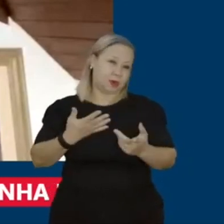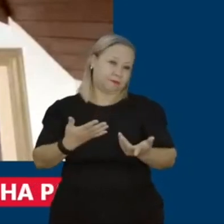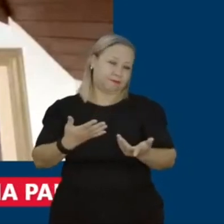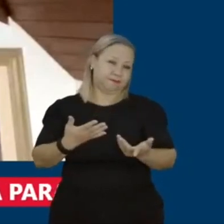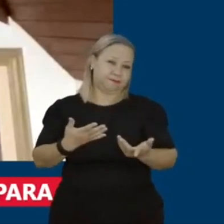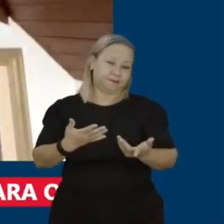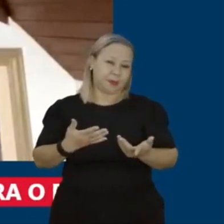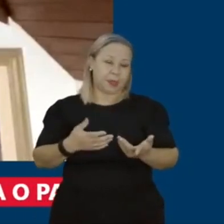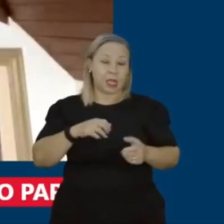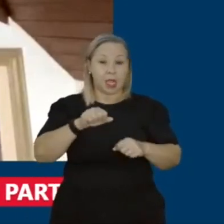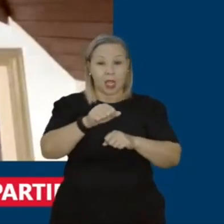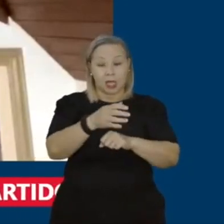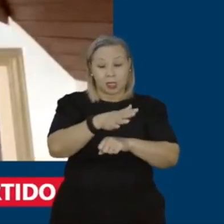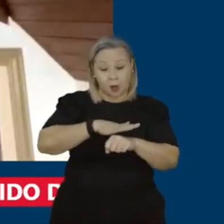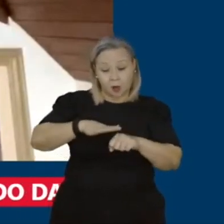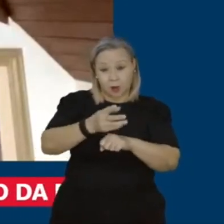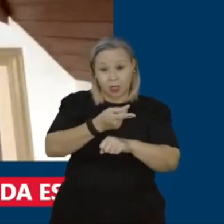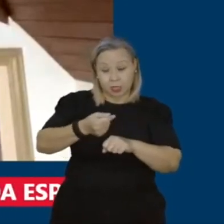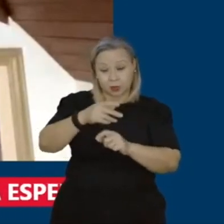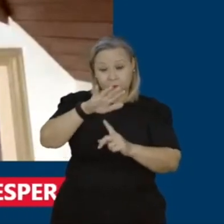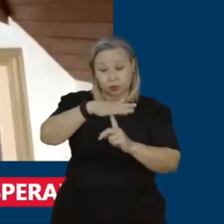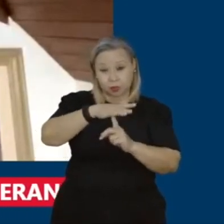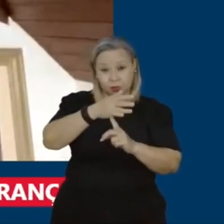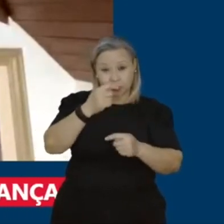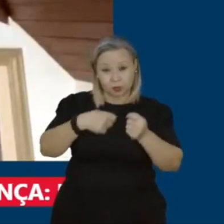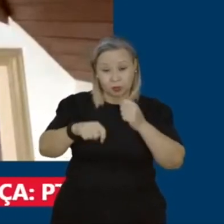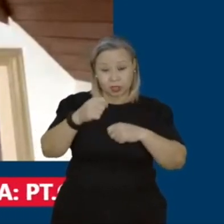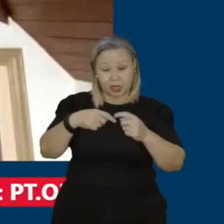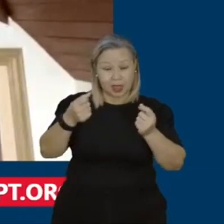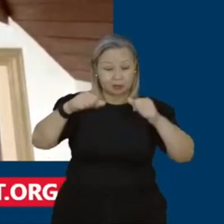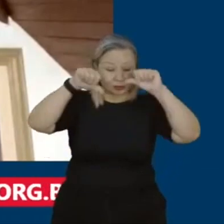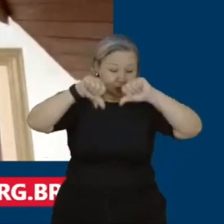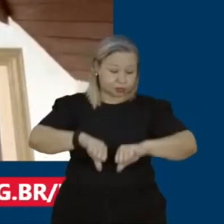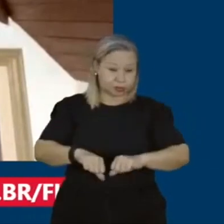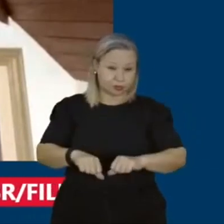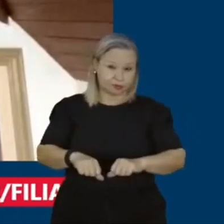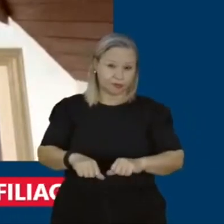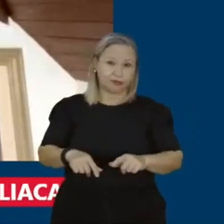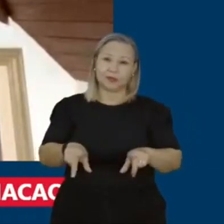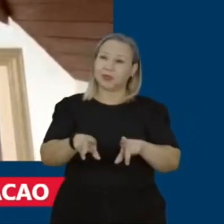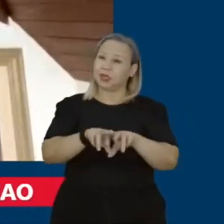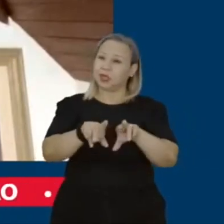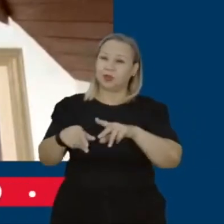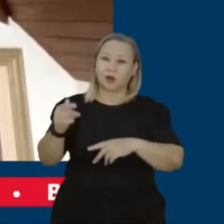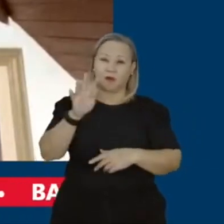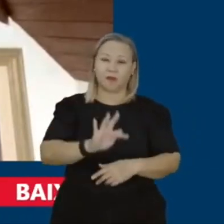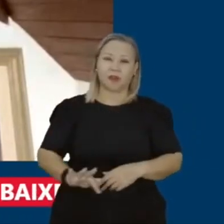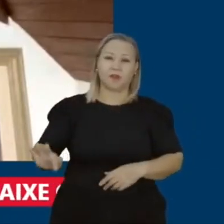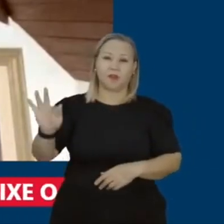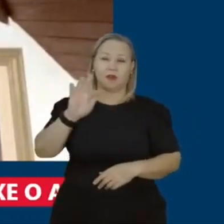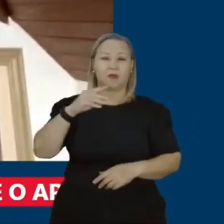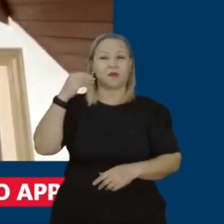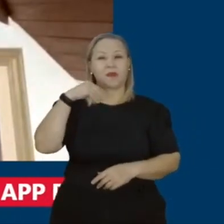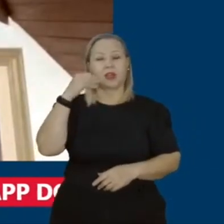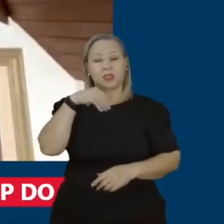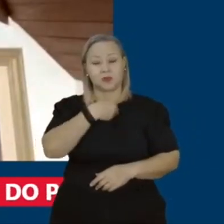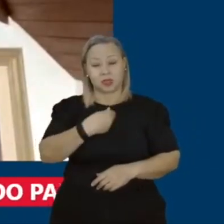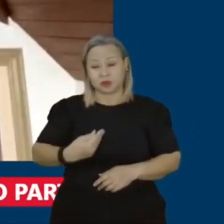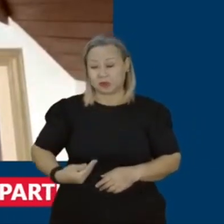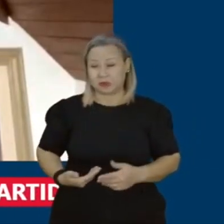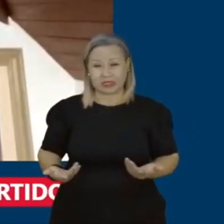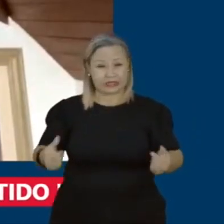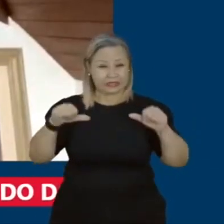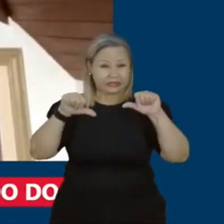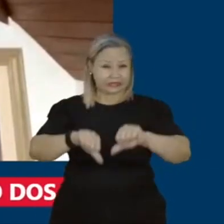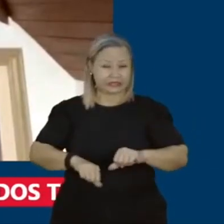O liberalismo econômico no Paraná é tão funesto quanto o federal. E a desqualificação do governo é fantástica.